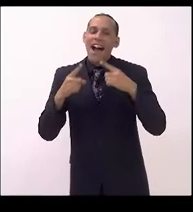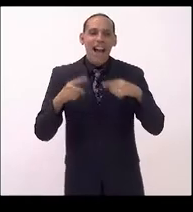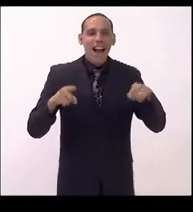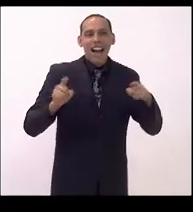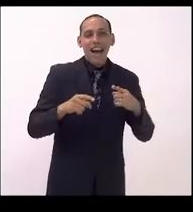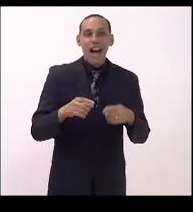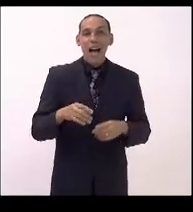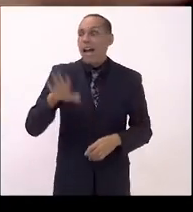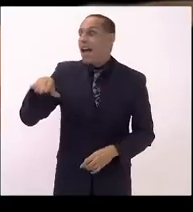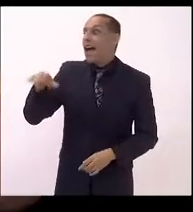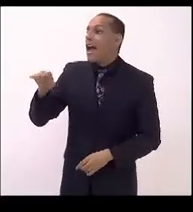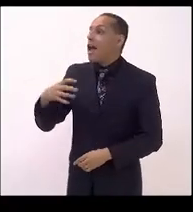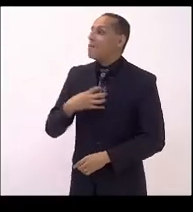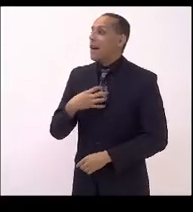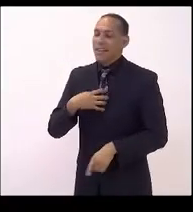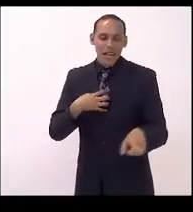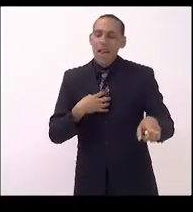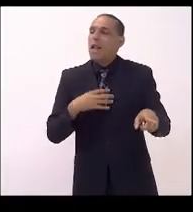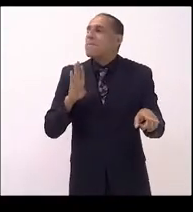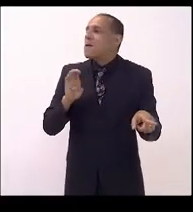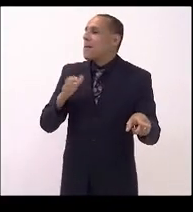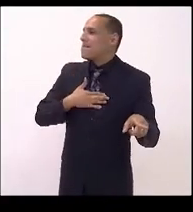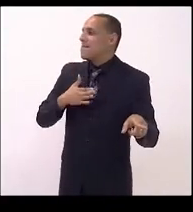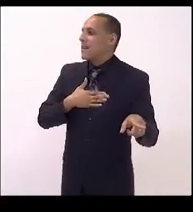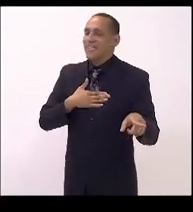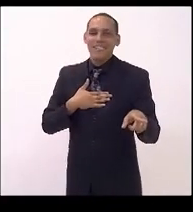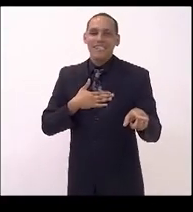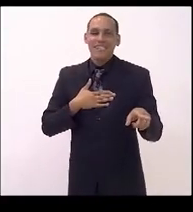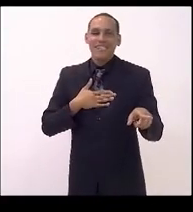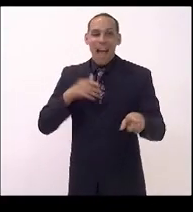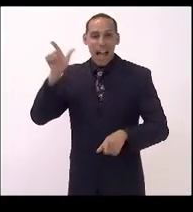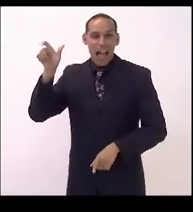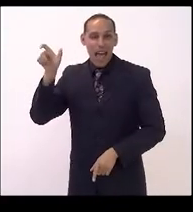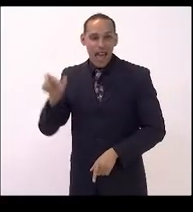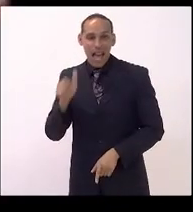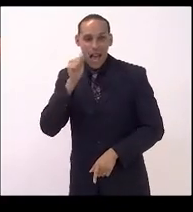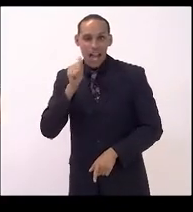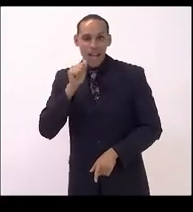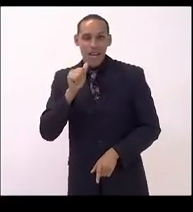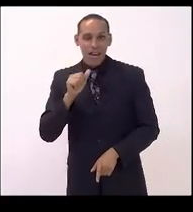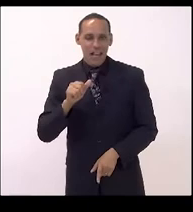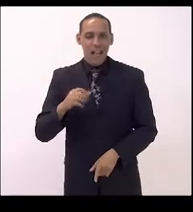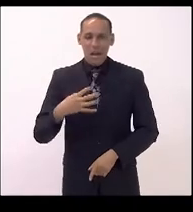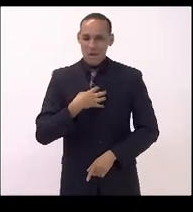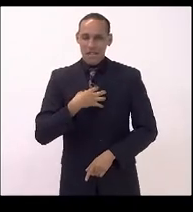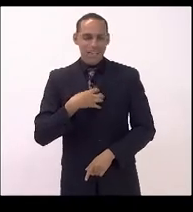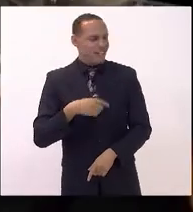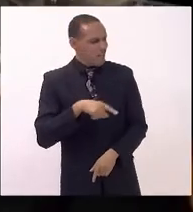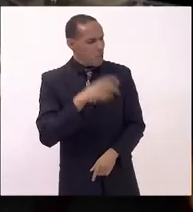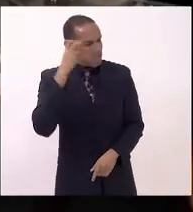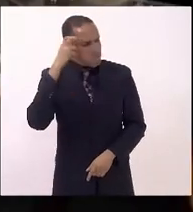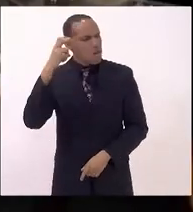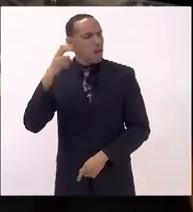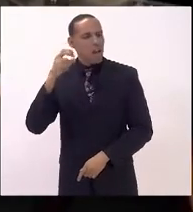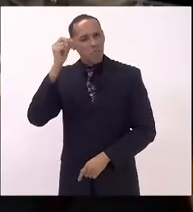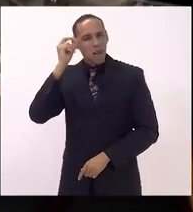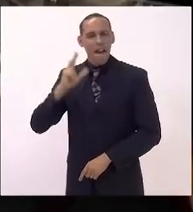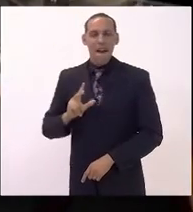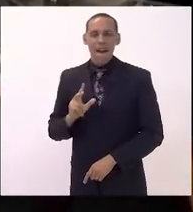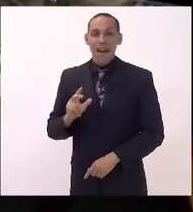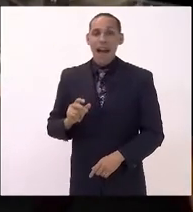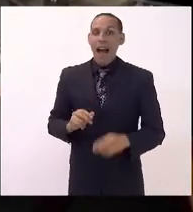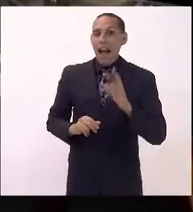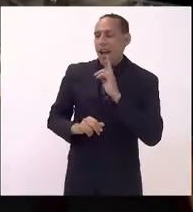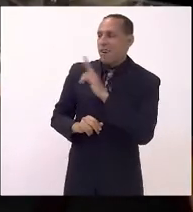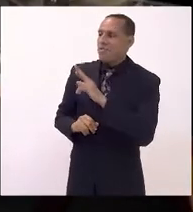que era uma amiga dela baiana, esse é o meu bebê. Aí da Bahia dizia assim, ele é inteligente, é esperto. Aí ela respondia para a